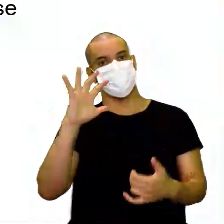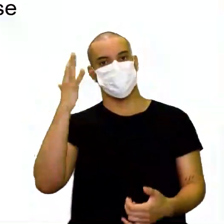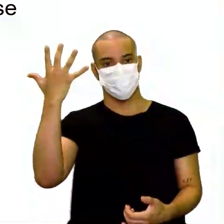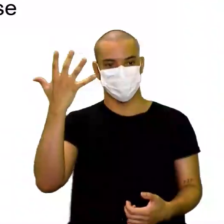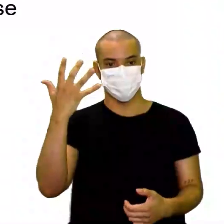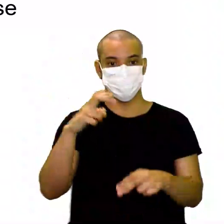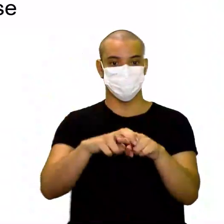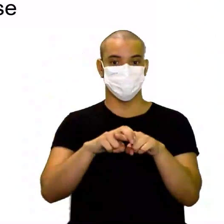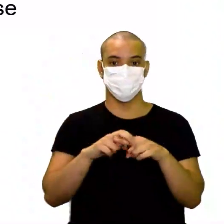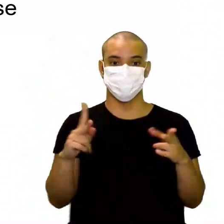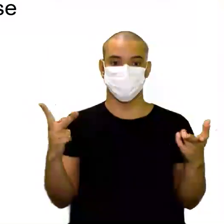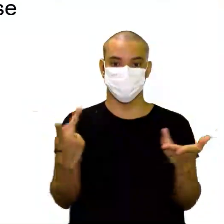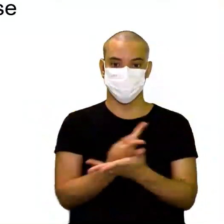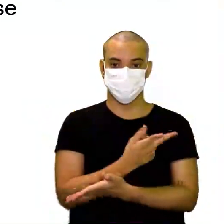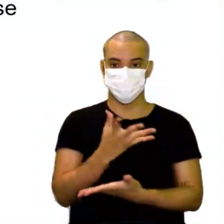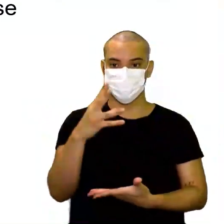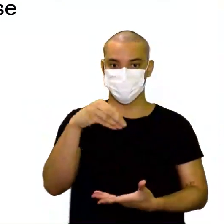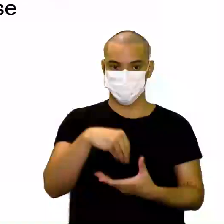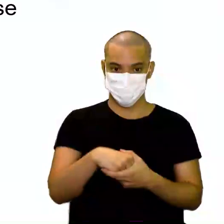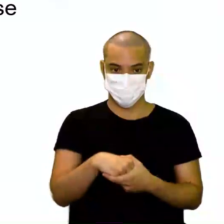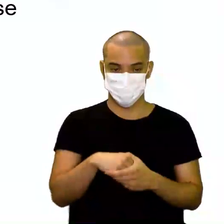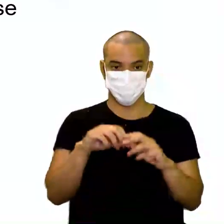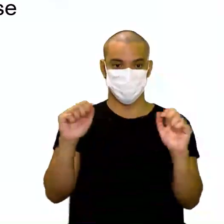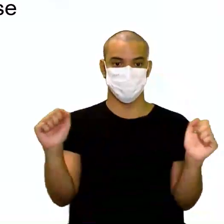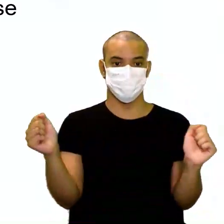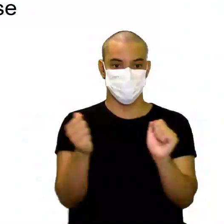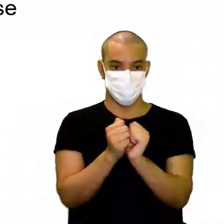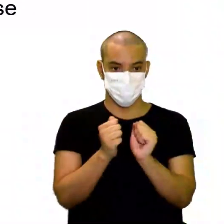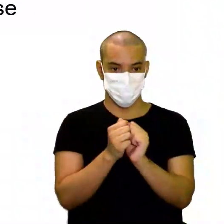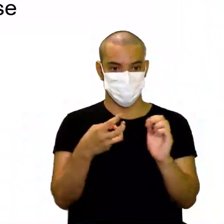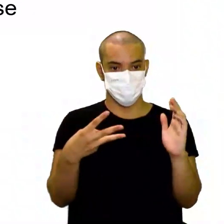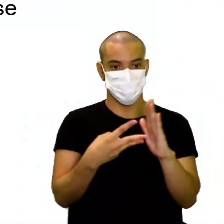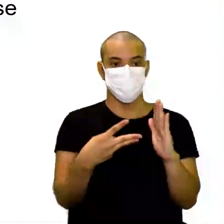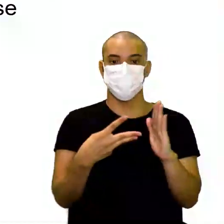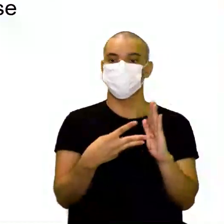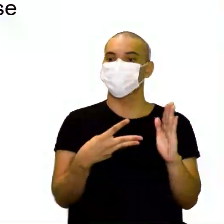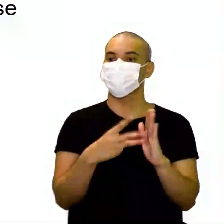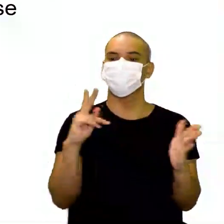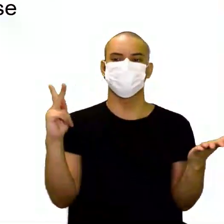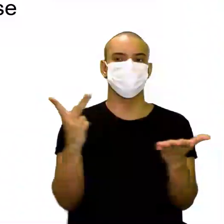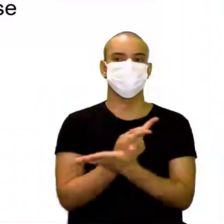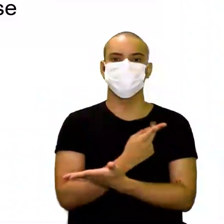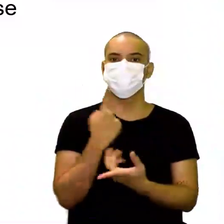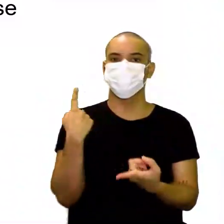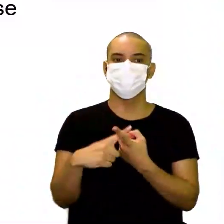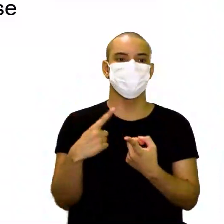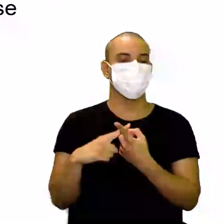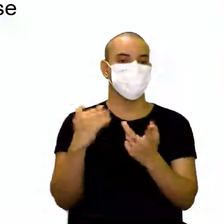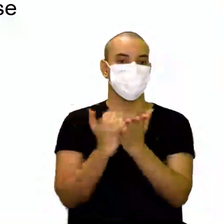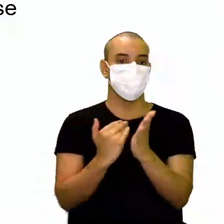aquecimento prejudicial na fiação da rede junto à tomada deve-se ao aumento